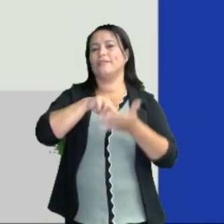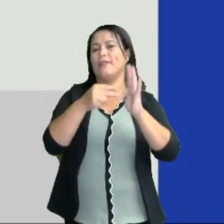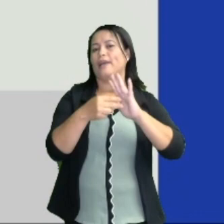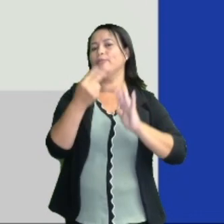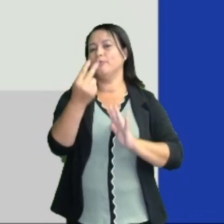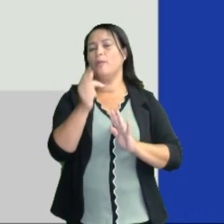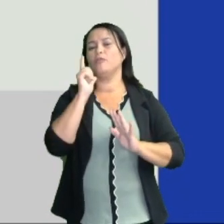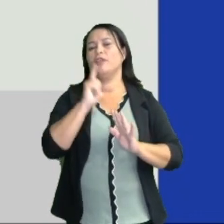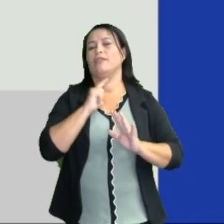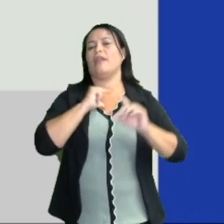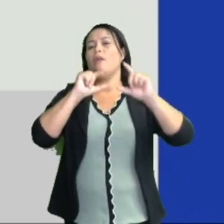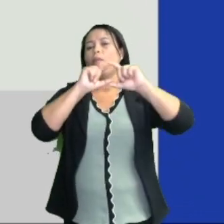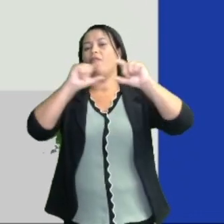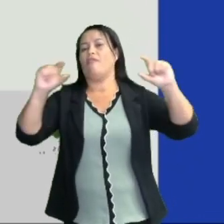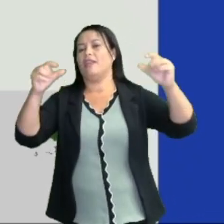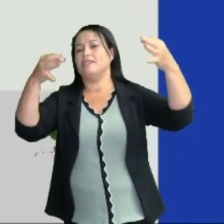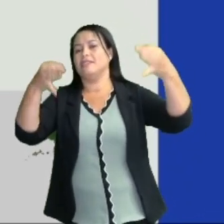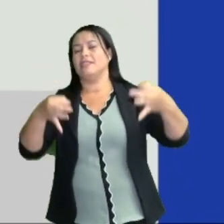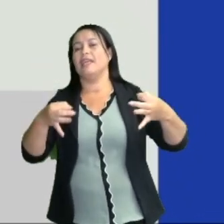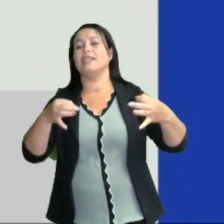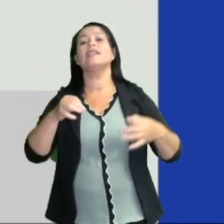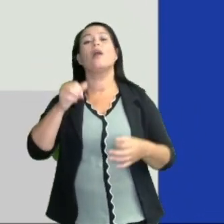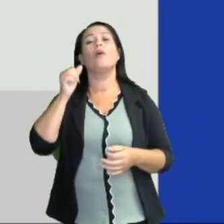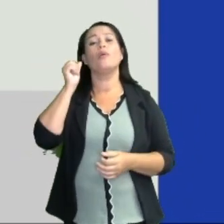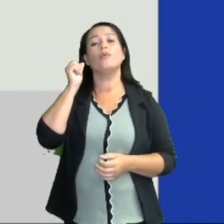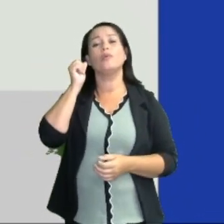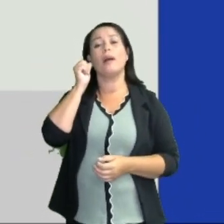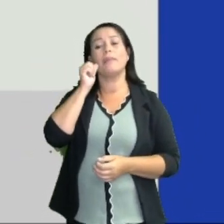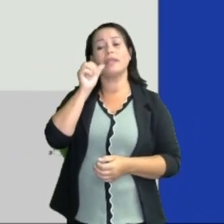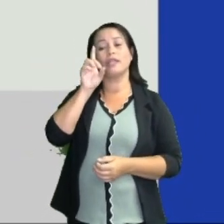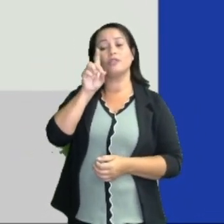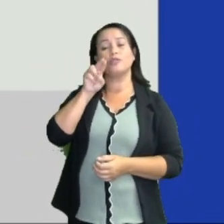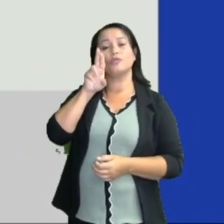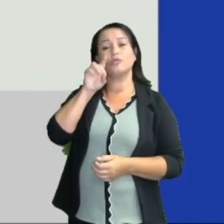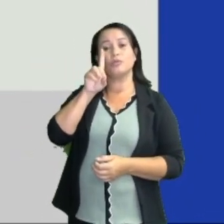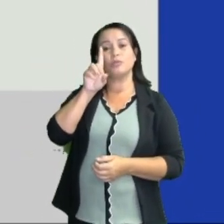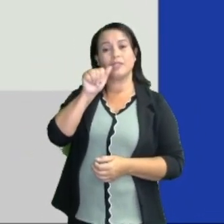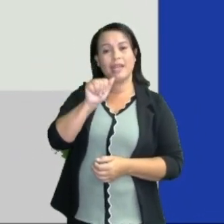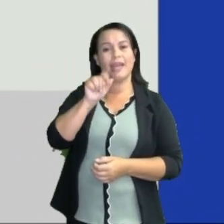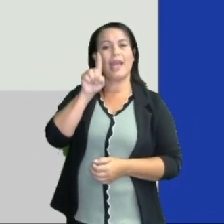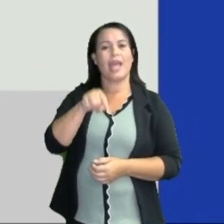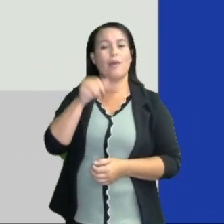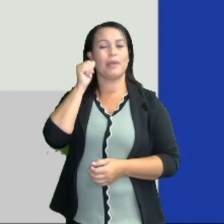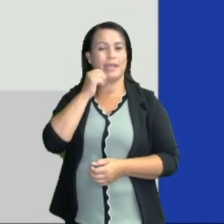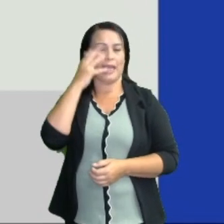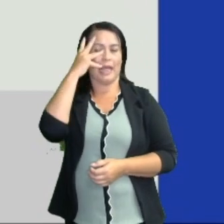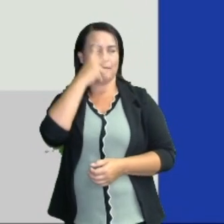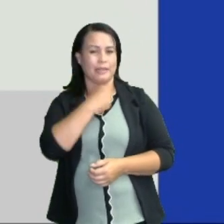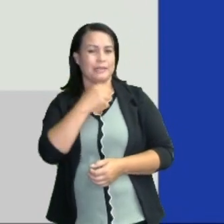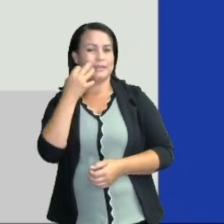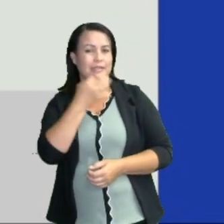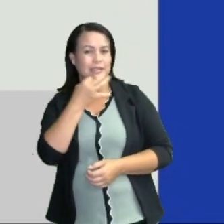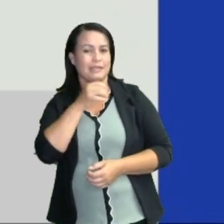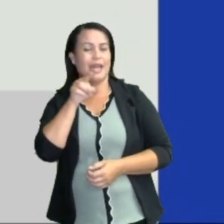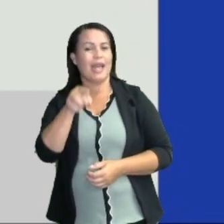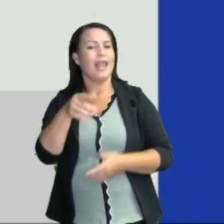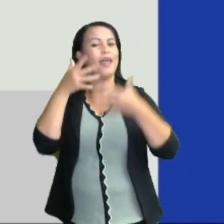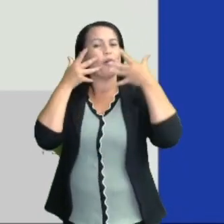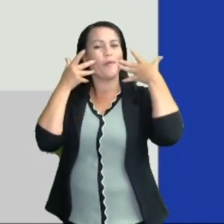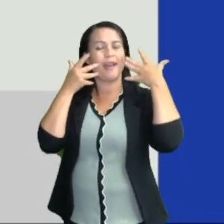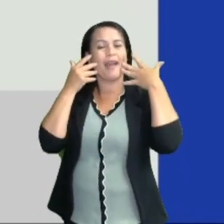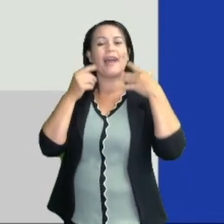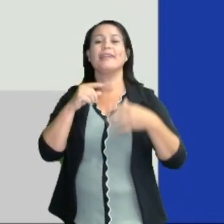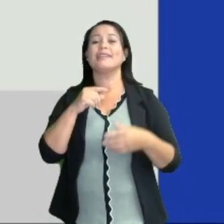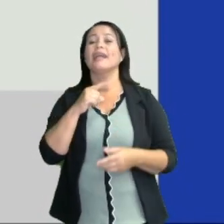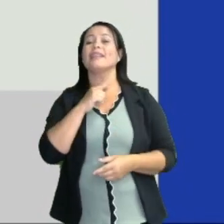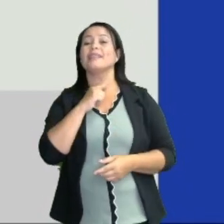aqui já tenho uma frase correta. Duda é uma menina linda, ela é uma gata. E aqui eu tenho uma polissemia. Por